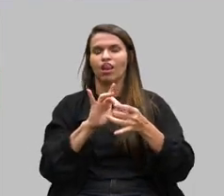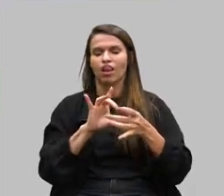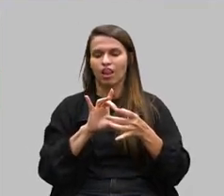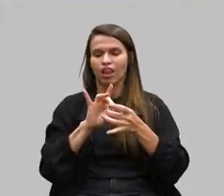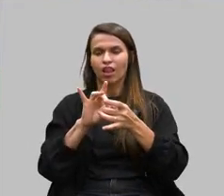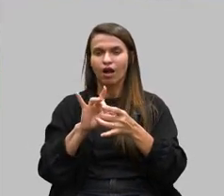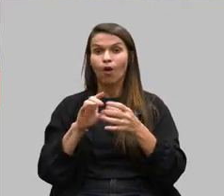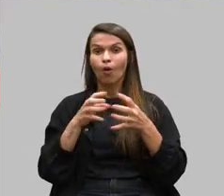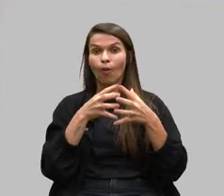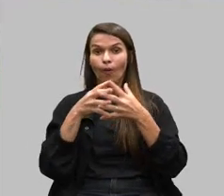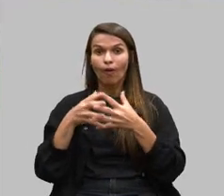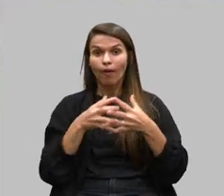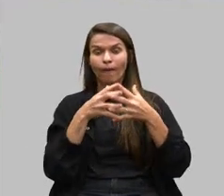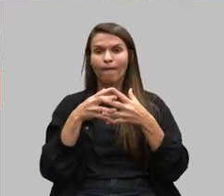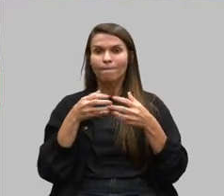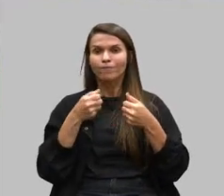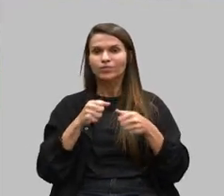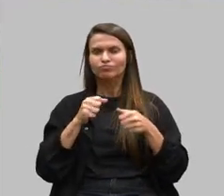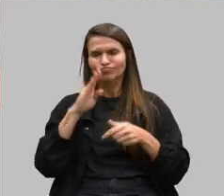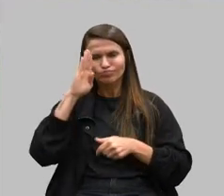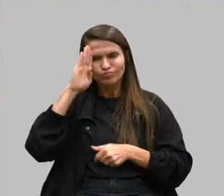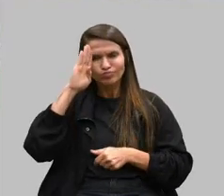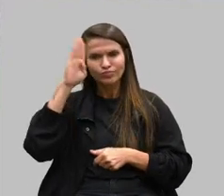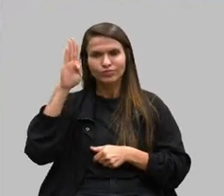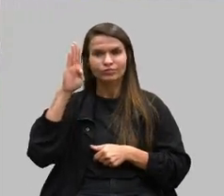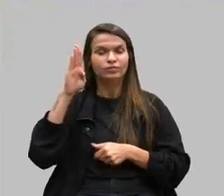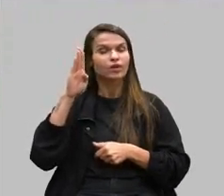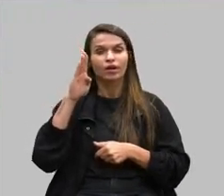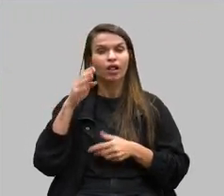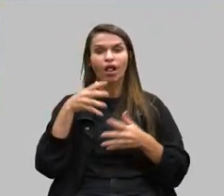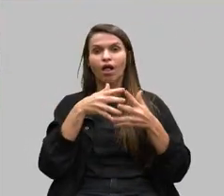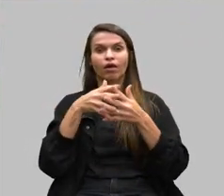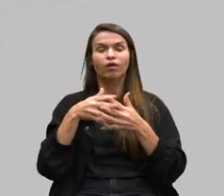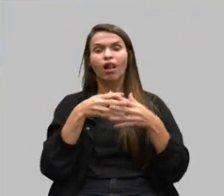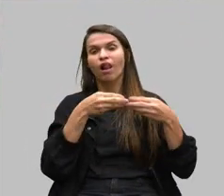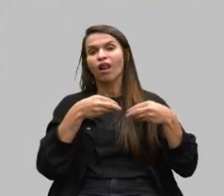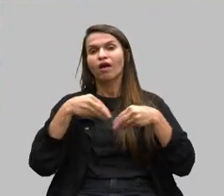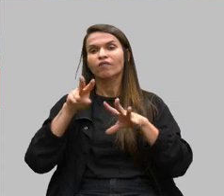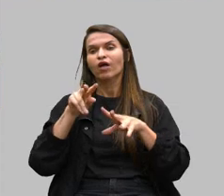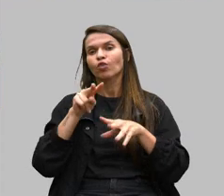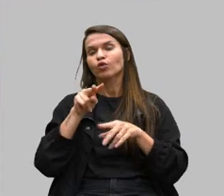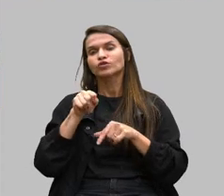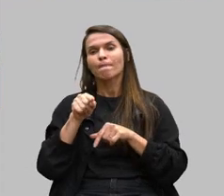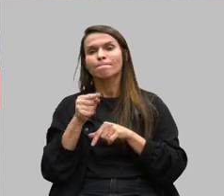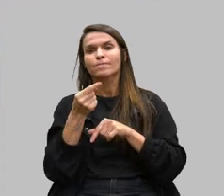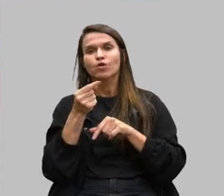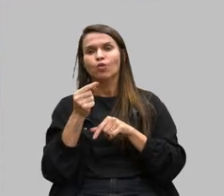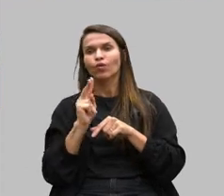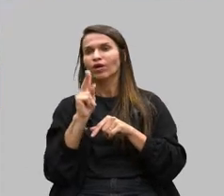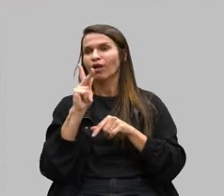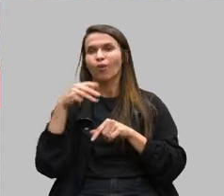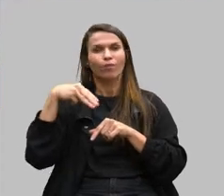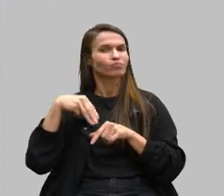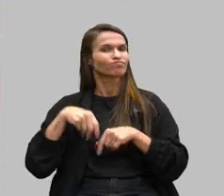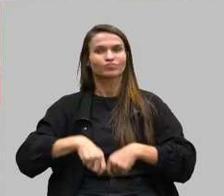o caminhão tem que ficar nas pontas não é o caminhão que tem que transportar 2000 3000 km isso é impossível o nosso custo